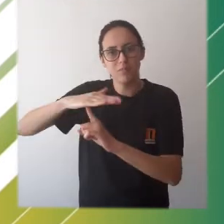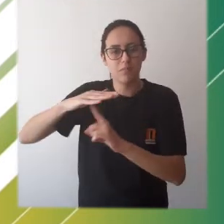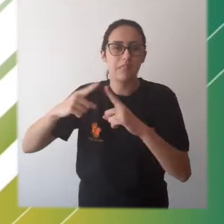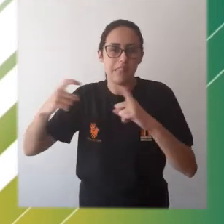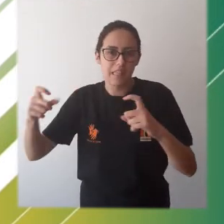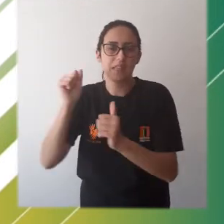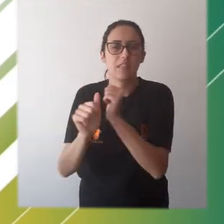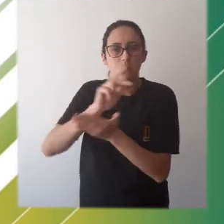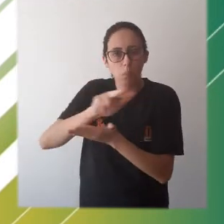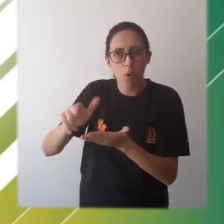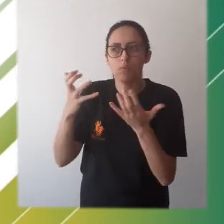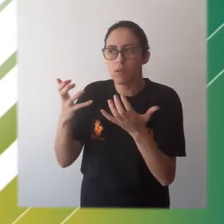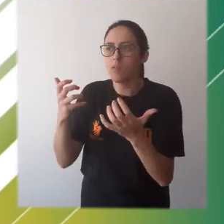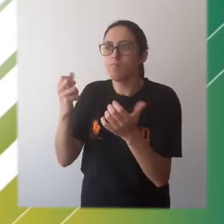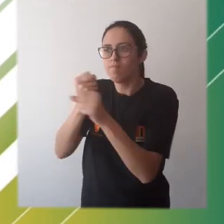lotados.